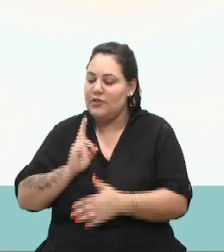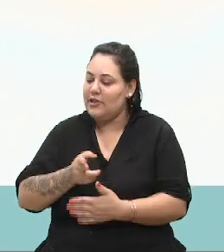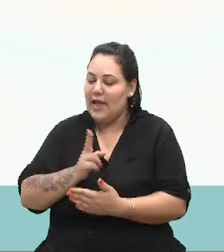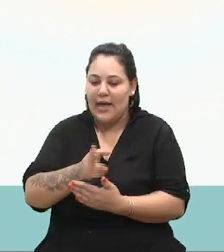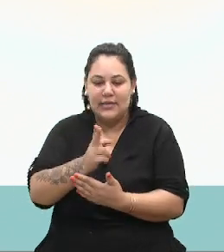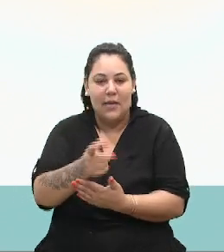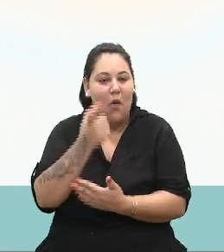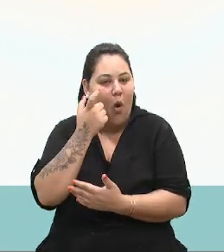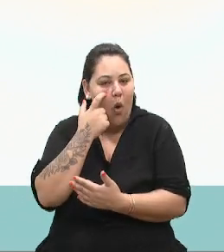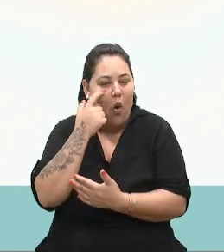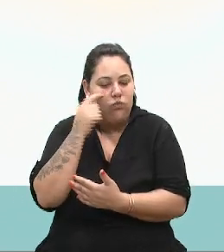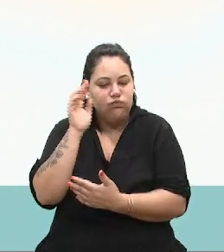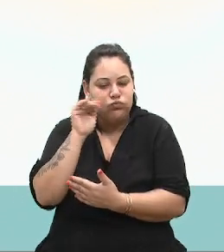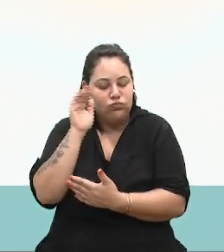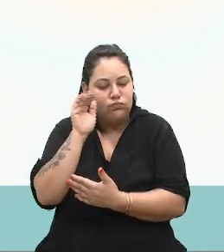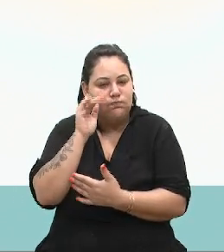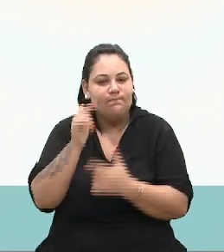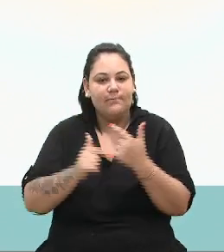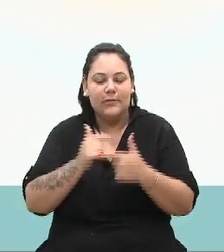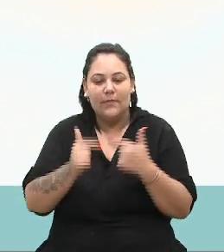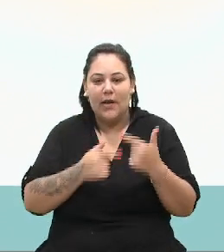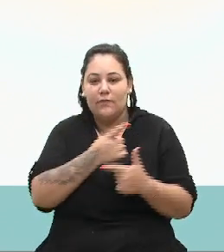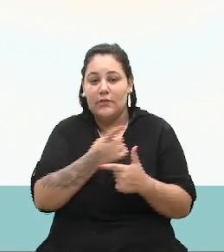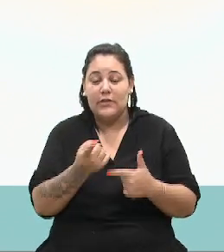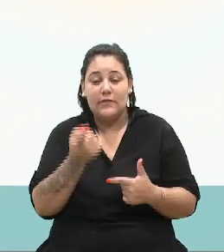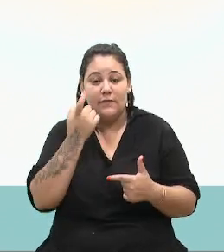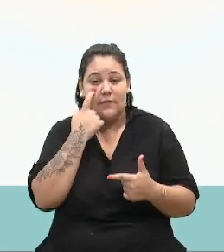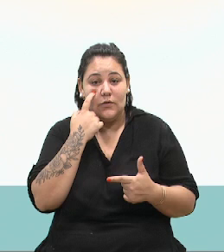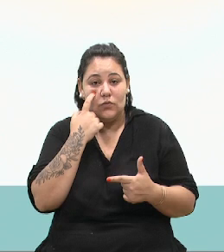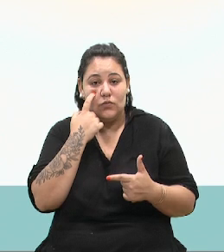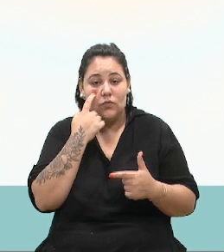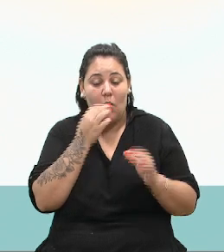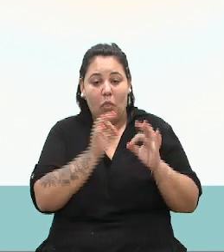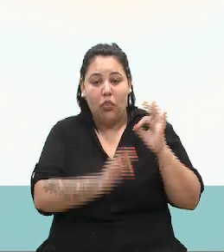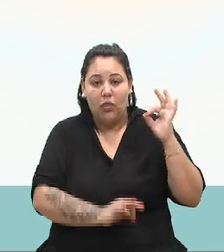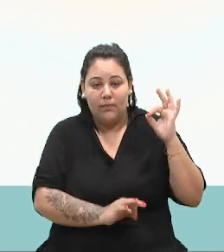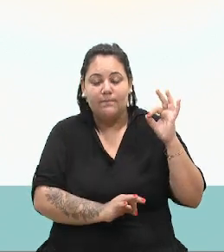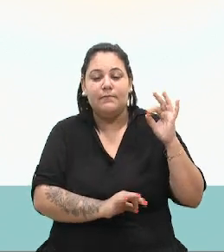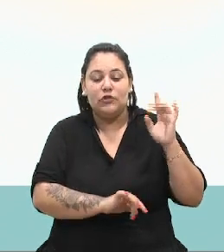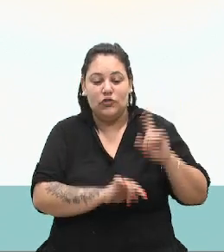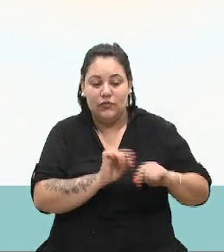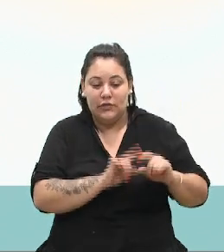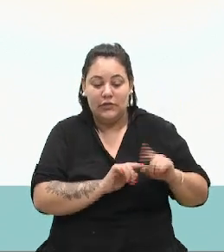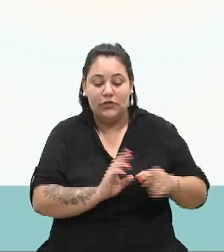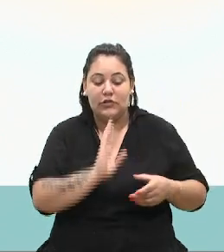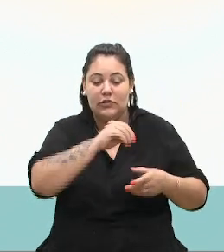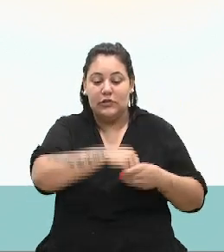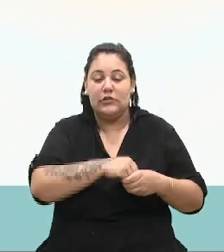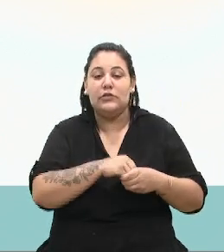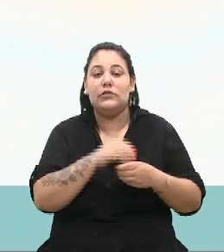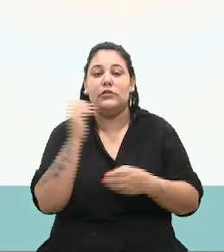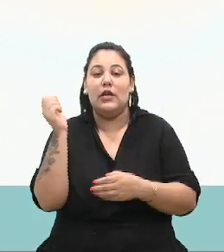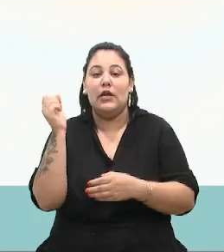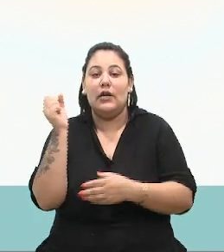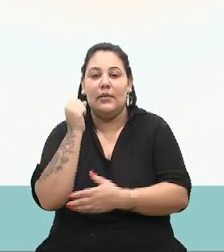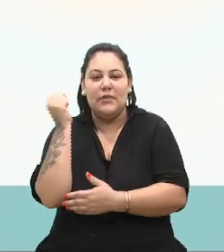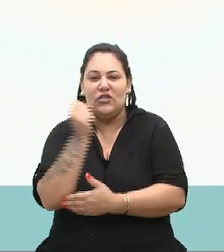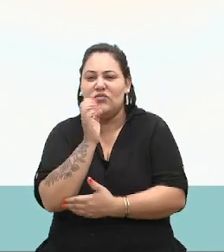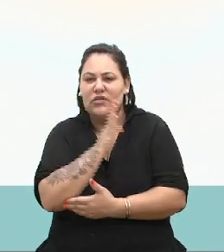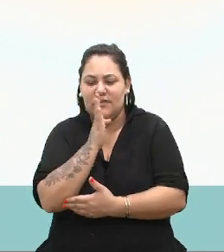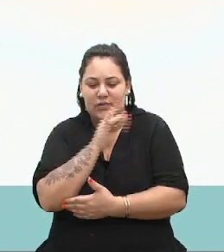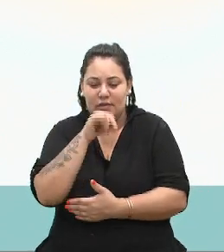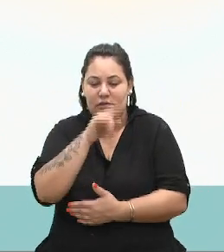fiscalizando. Vocês viram aqui nossas inúmeras atividades nos hospitais, nas emergências aqui dos hospitais de Caxias, e nós temos